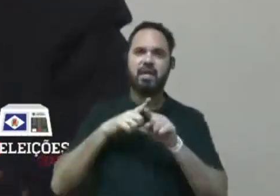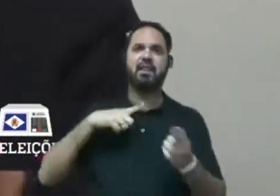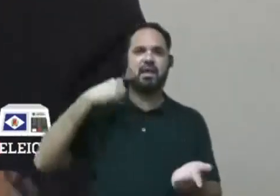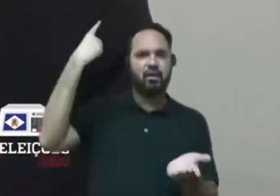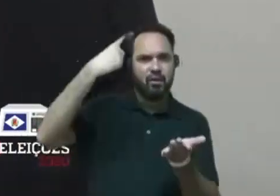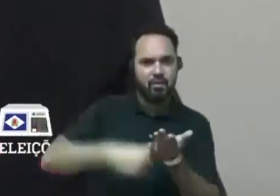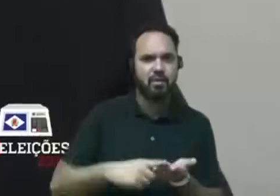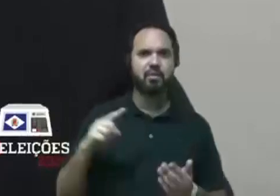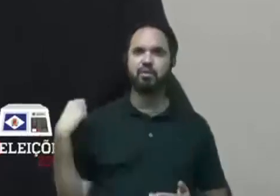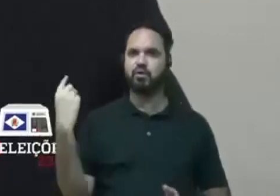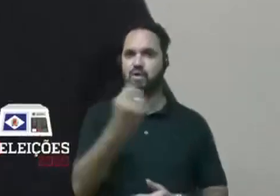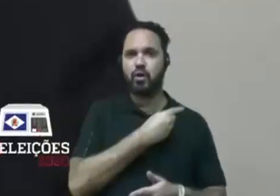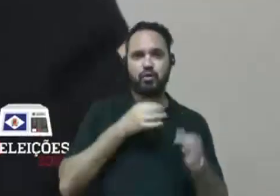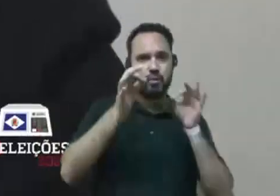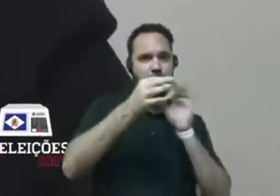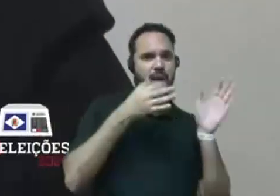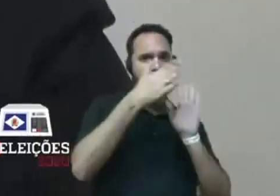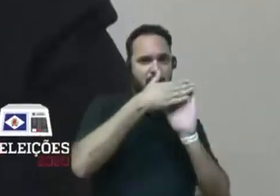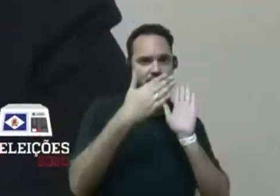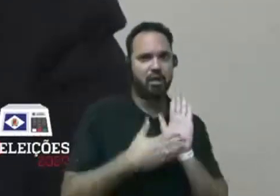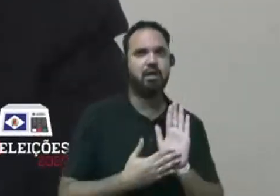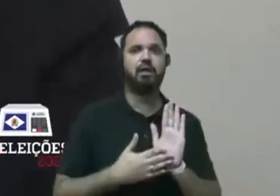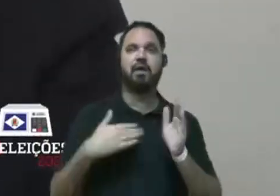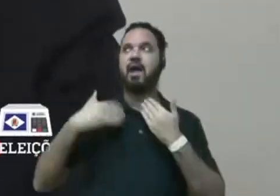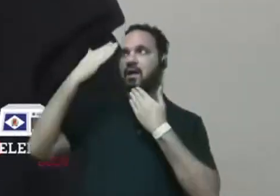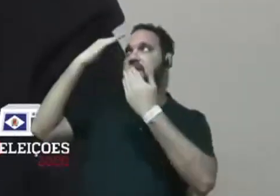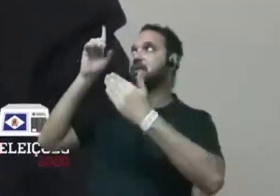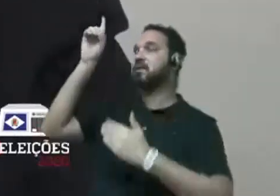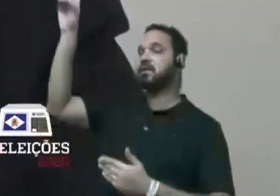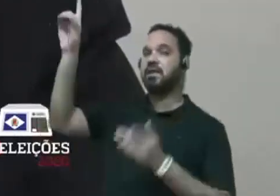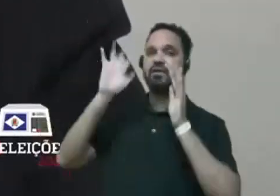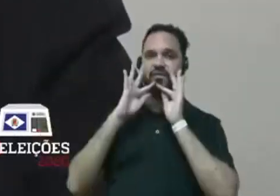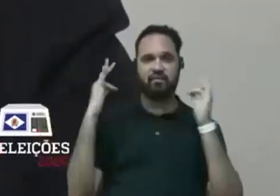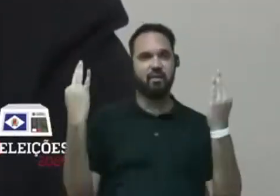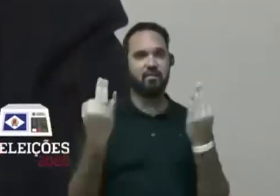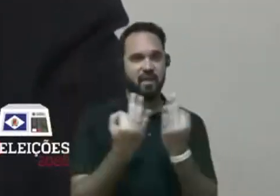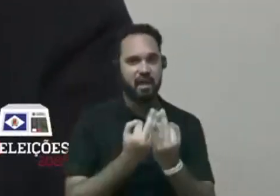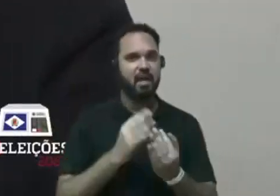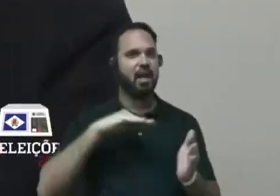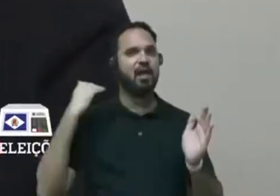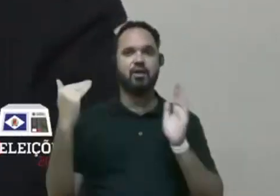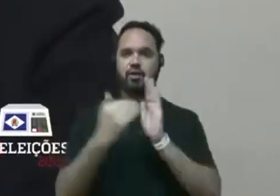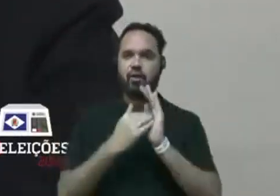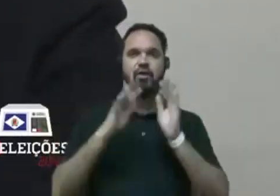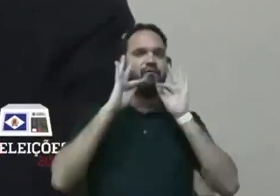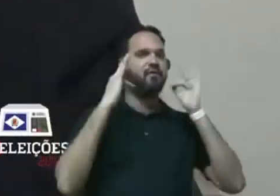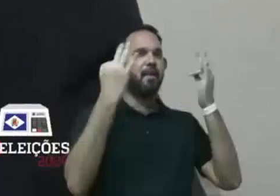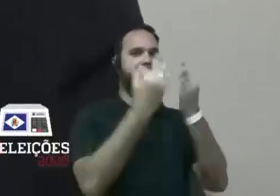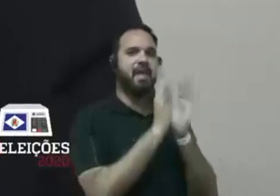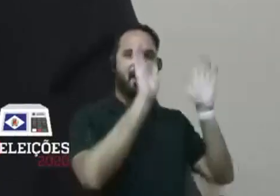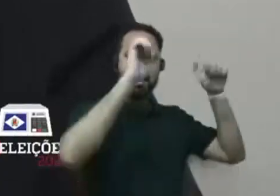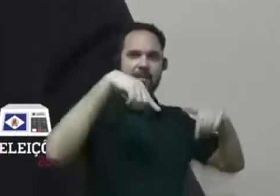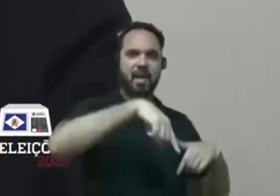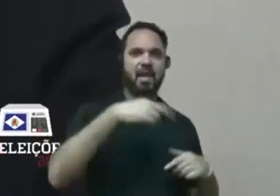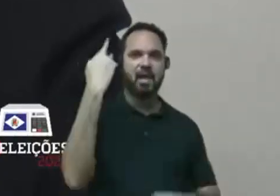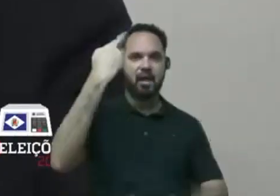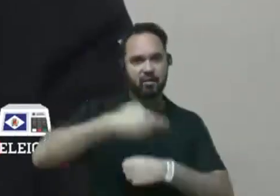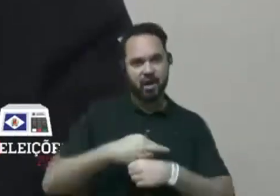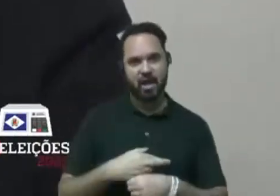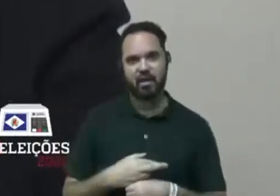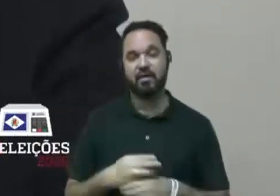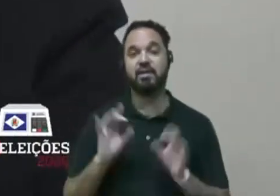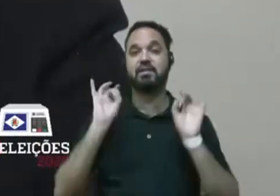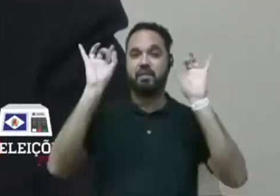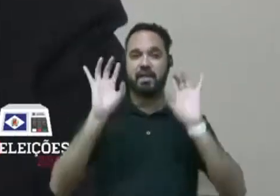compromisso com o nosso plano de governo agradeço a Deus à minha família a todas as famílias bem dessa Rio Claro